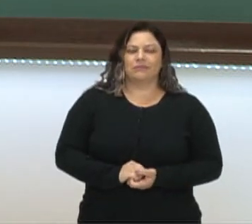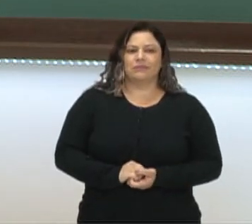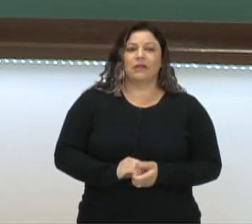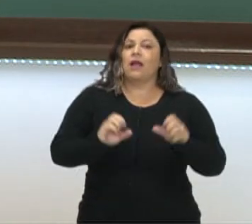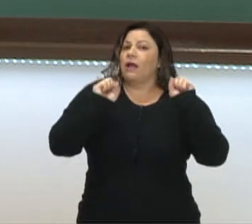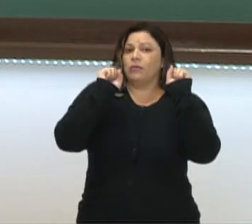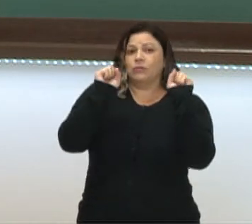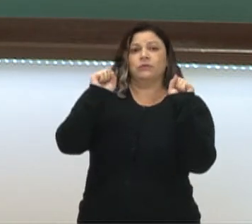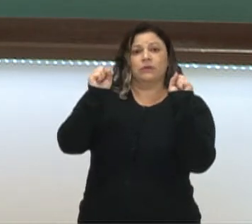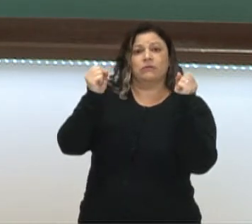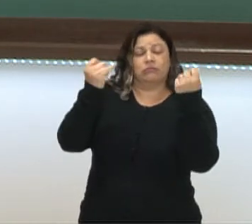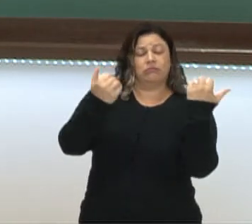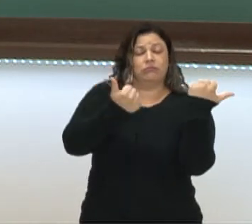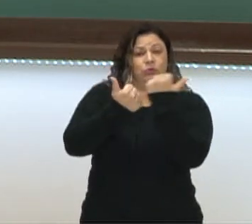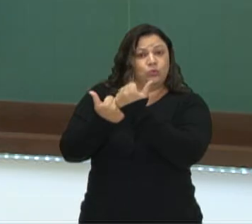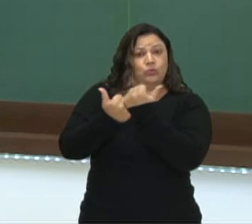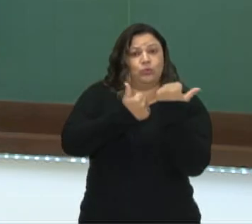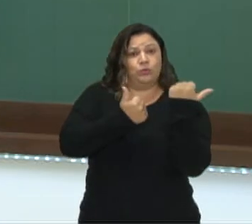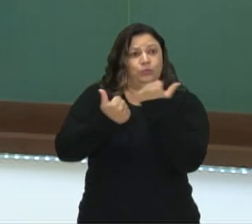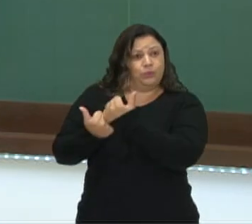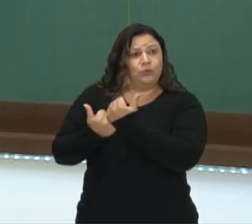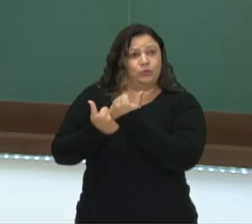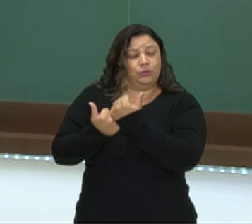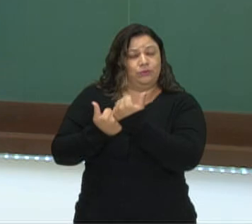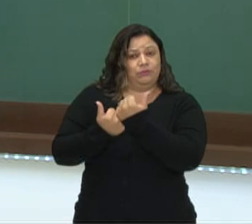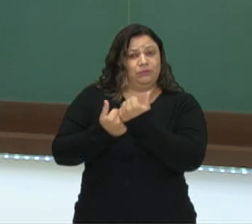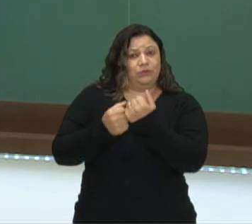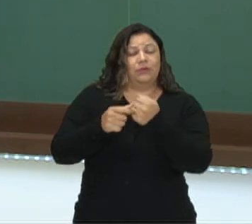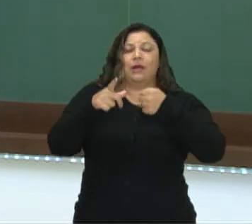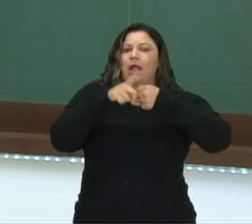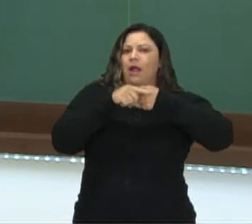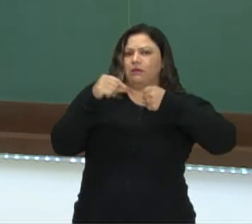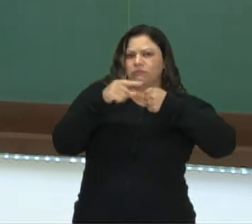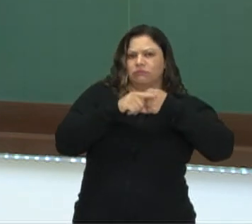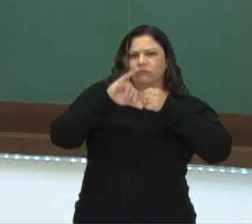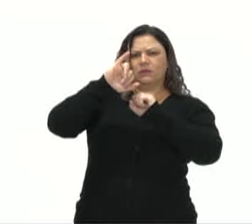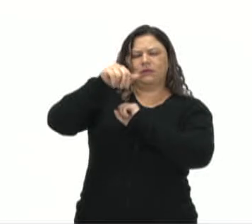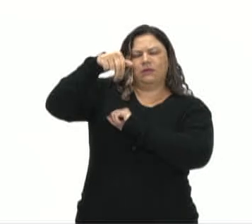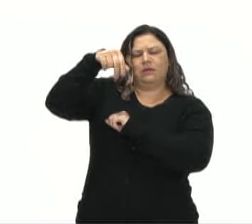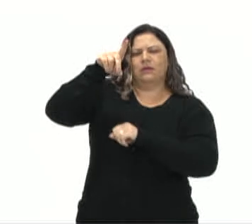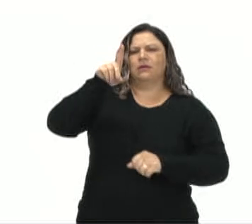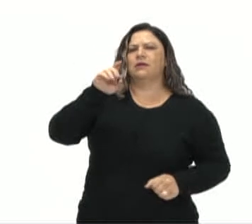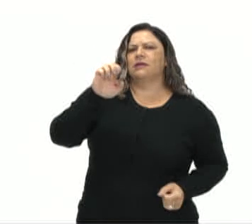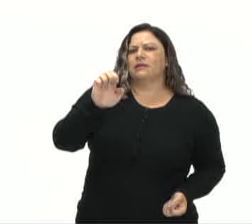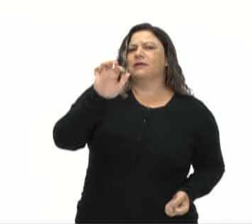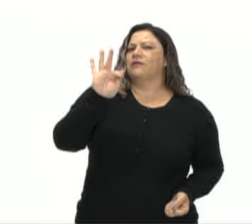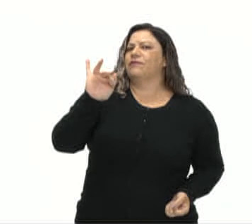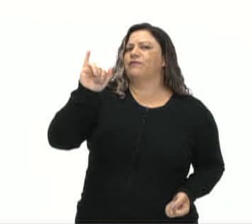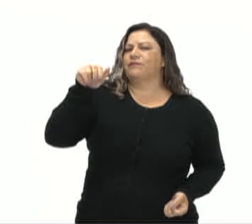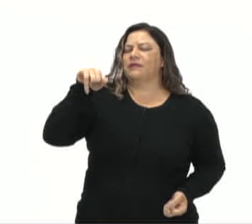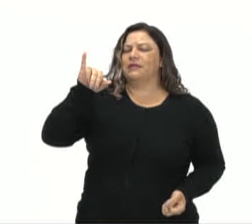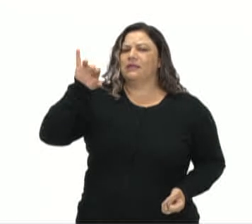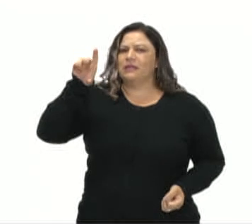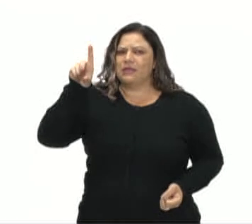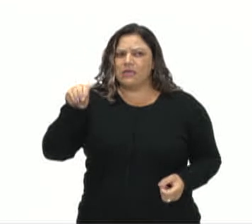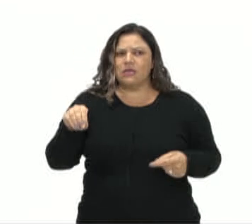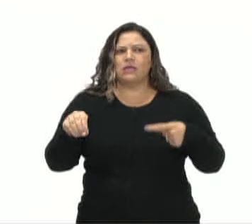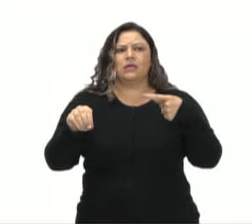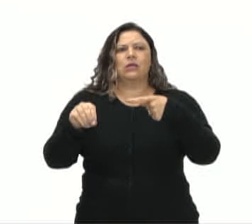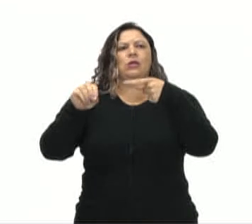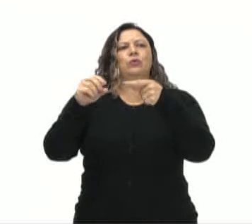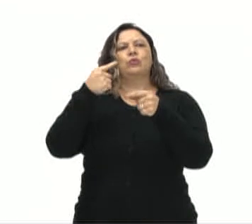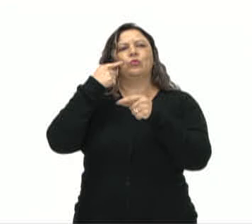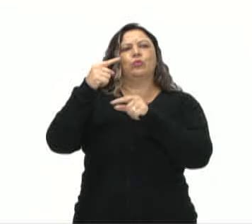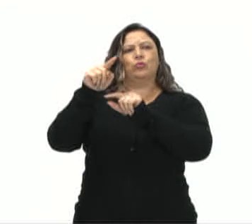Podemos aqui então substituir por el artículo indefinido un, pues la palavra hada, que seria